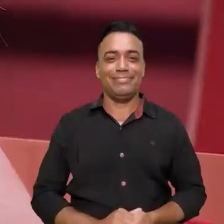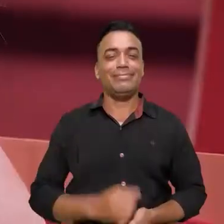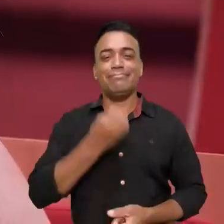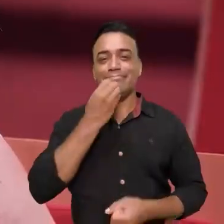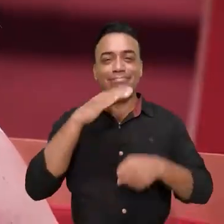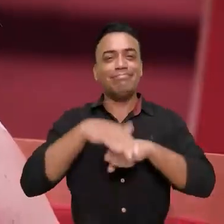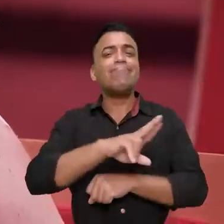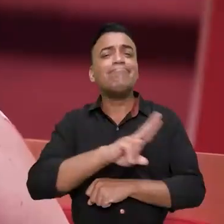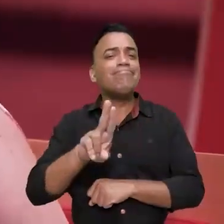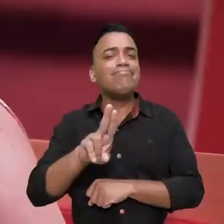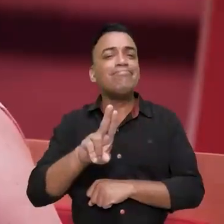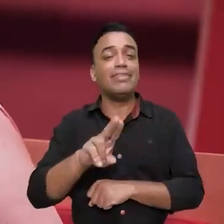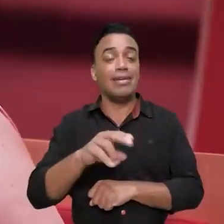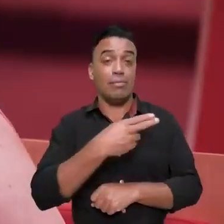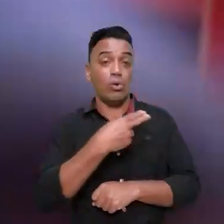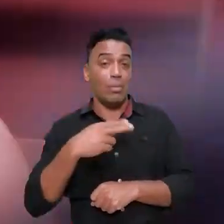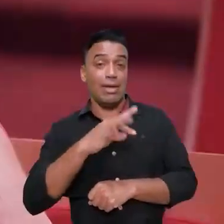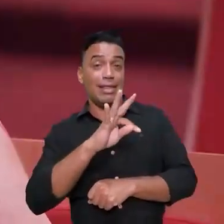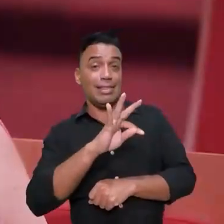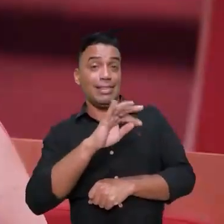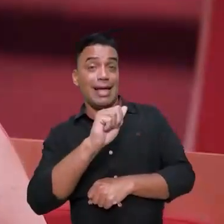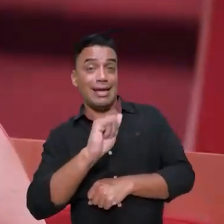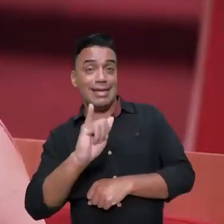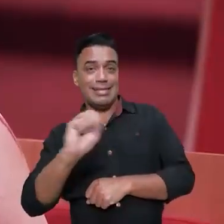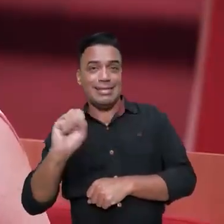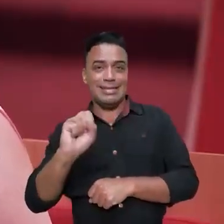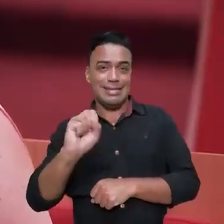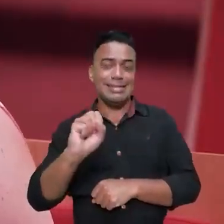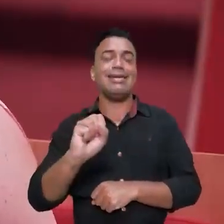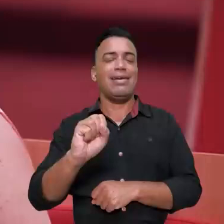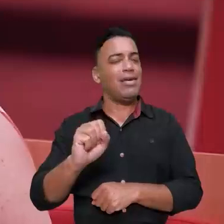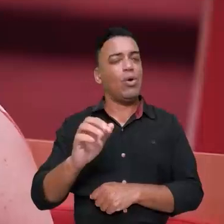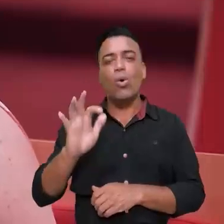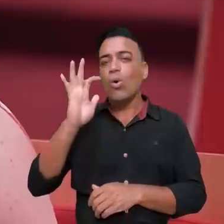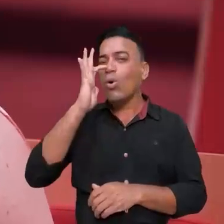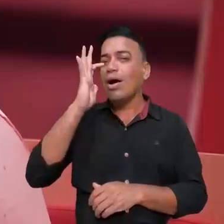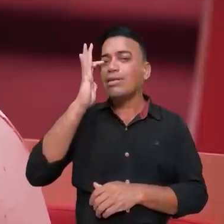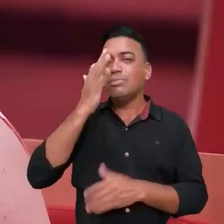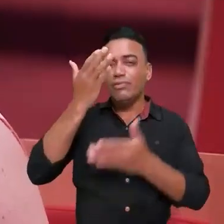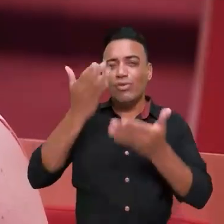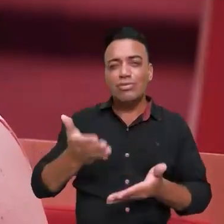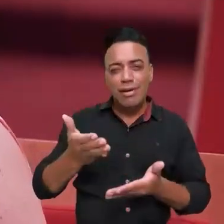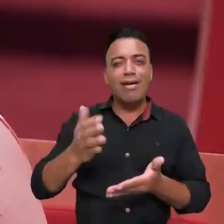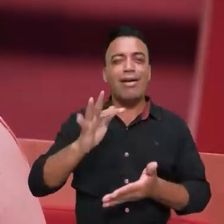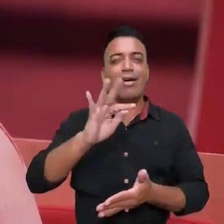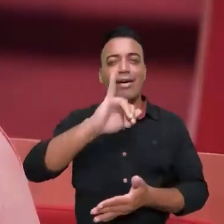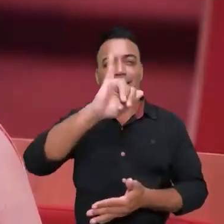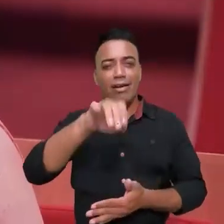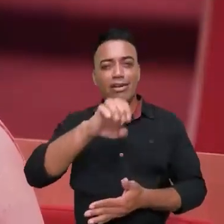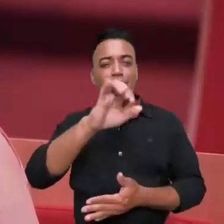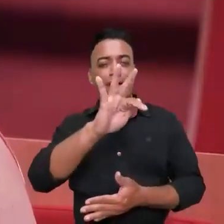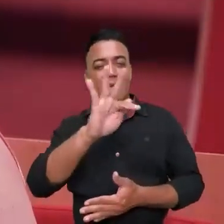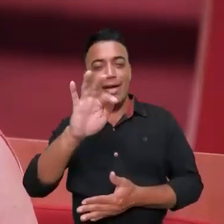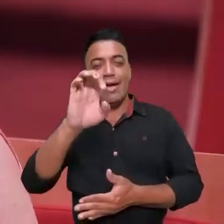Boa noite, qual o seu nome? Meu nome é Thaís. Queria dizer que eu admiro muito o Jefferson. como